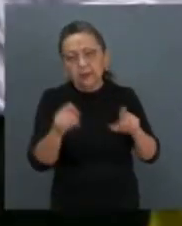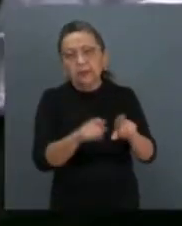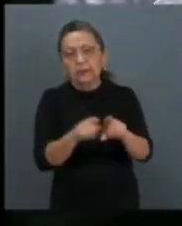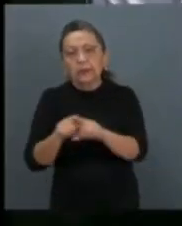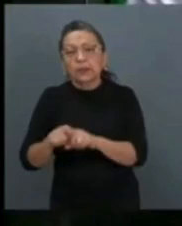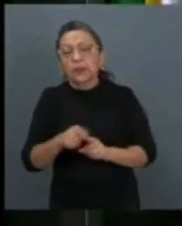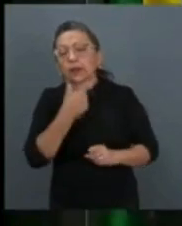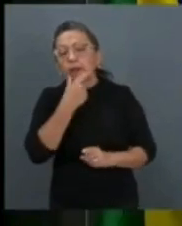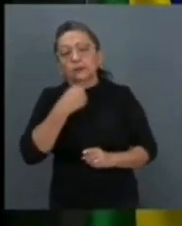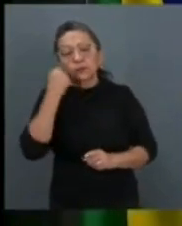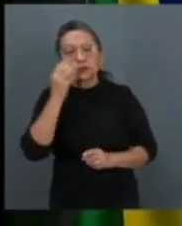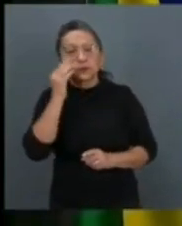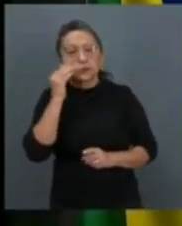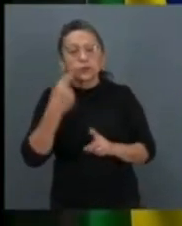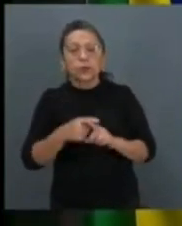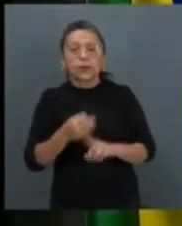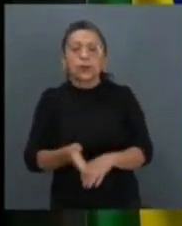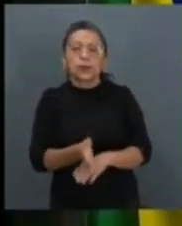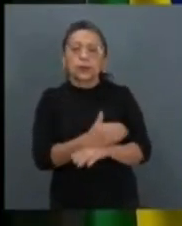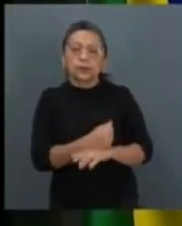ao senador Isaúci Lucas